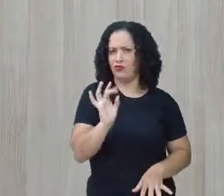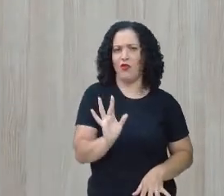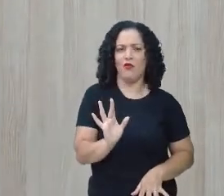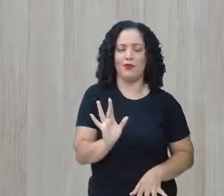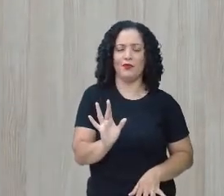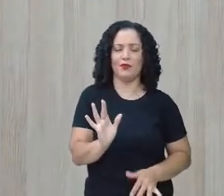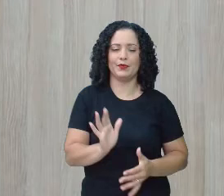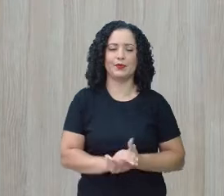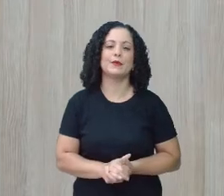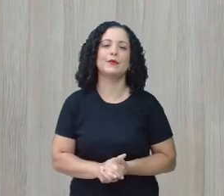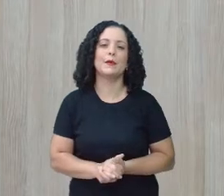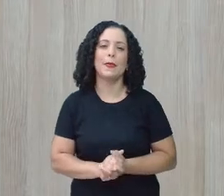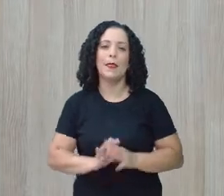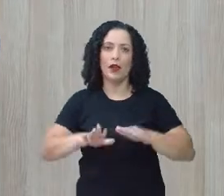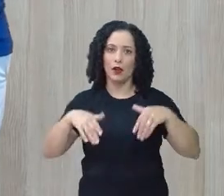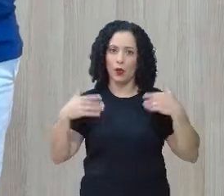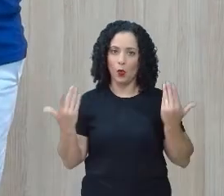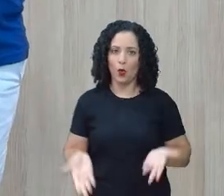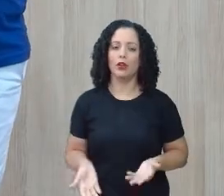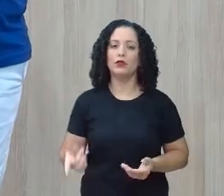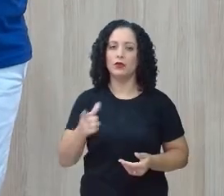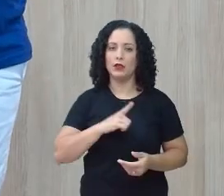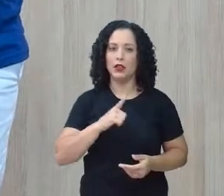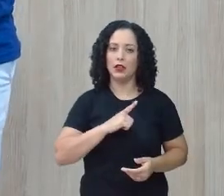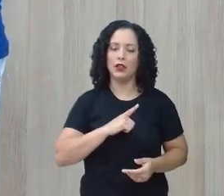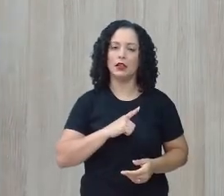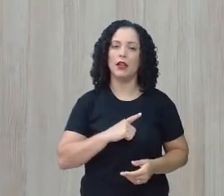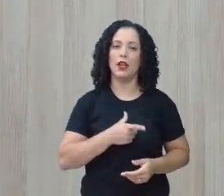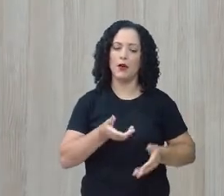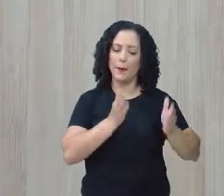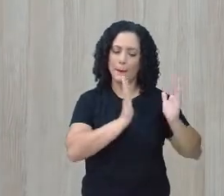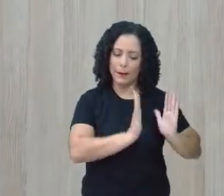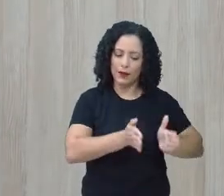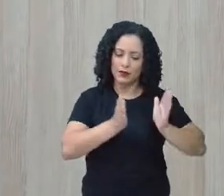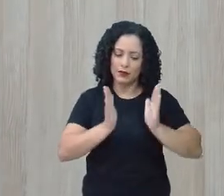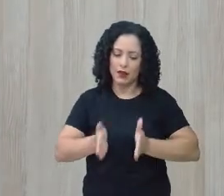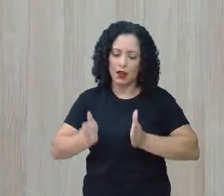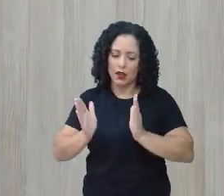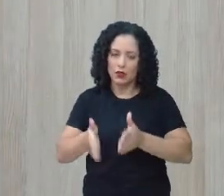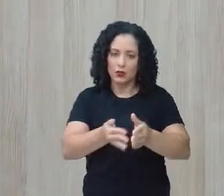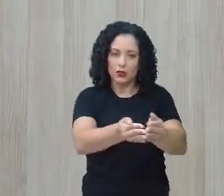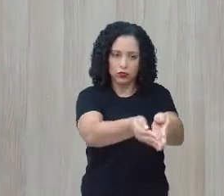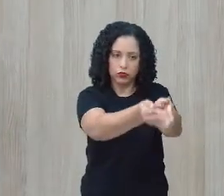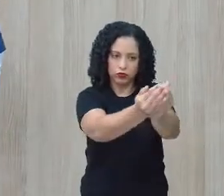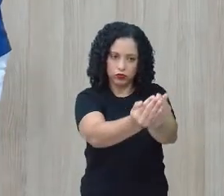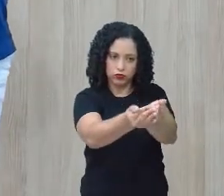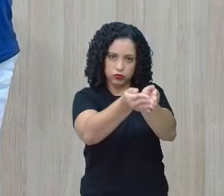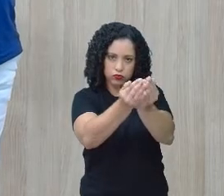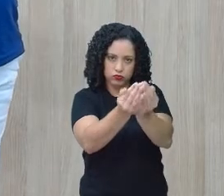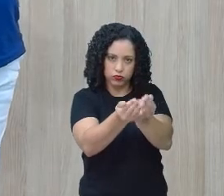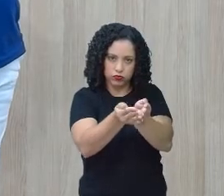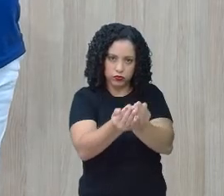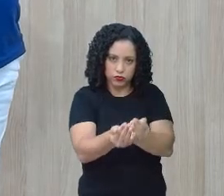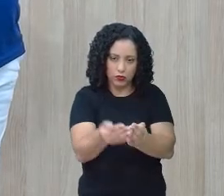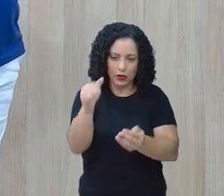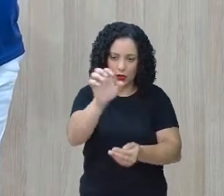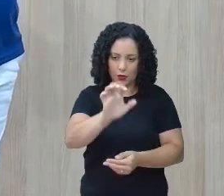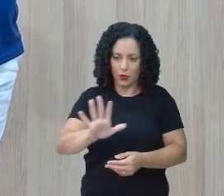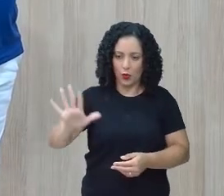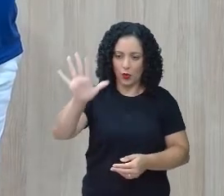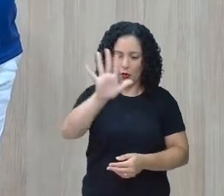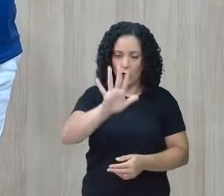o início desse processo, né, de navegação, os europeus eles vão chegar ao território